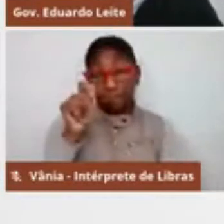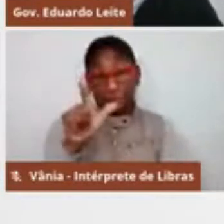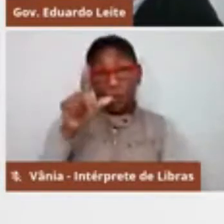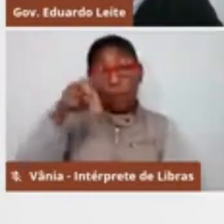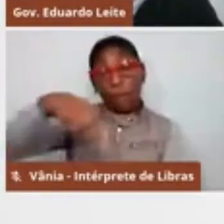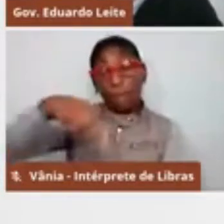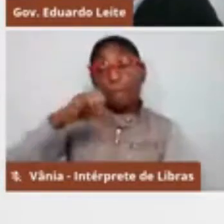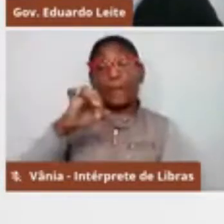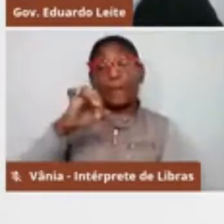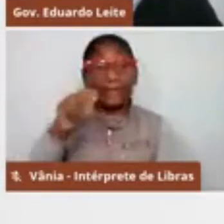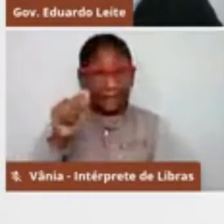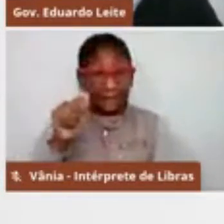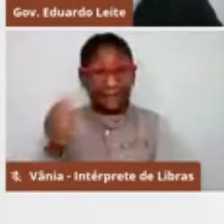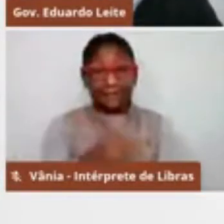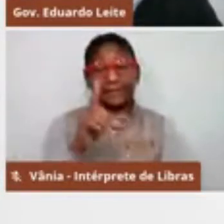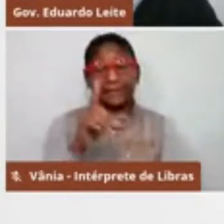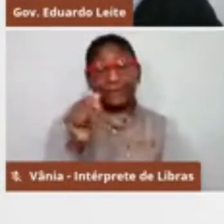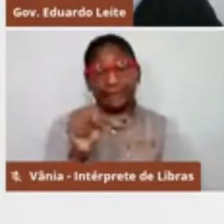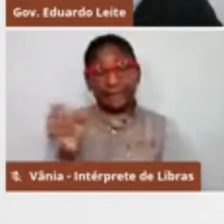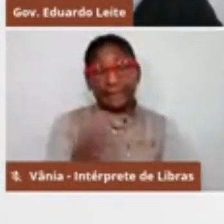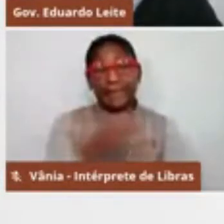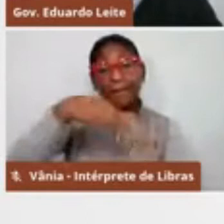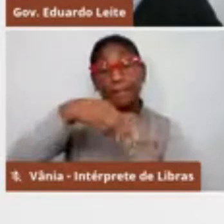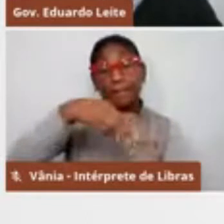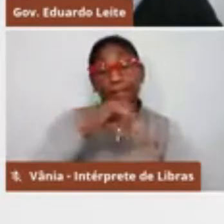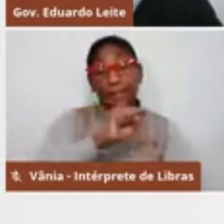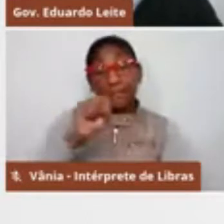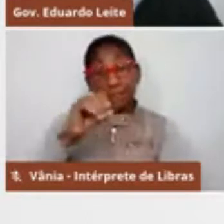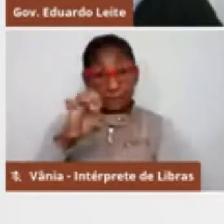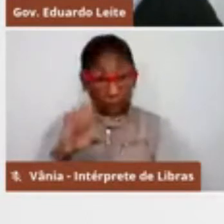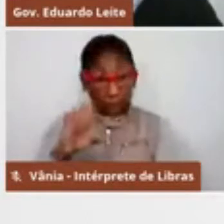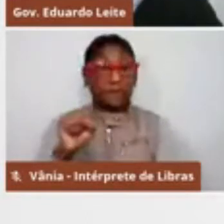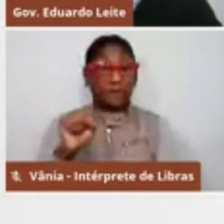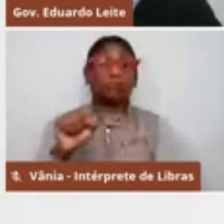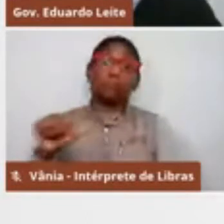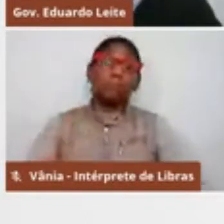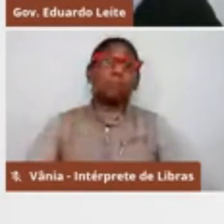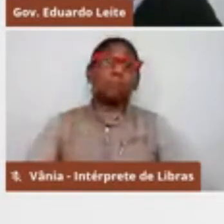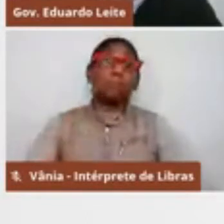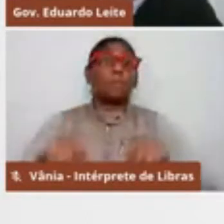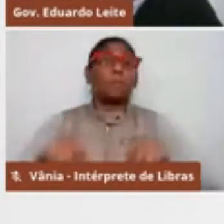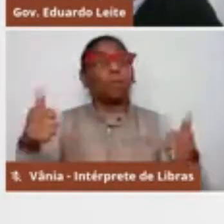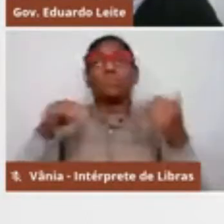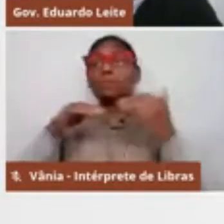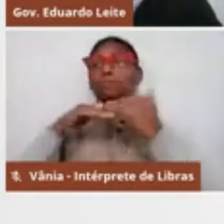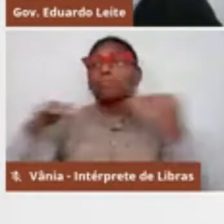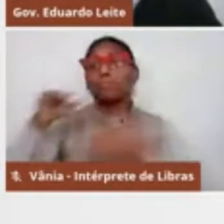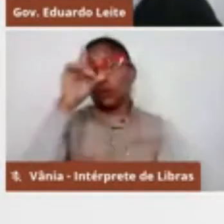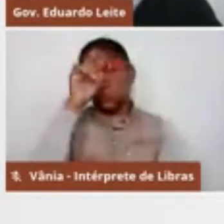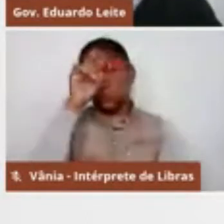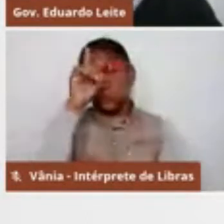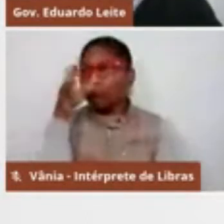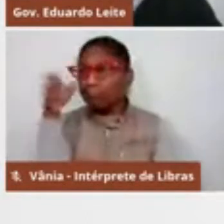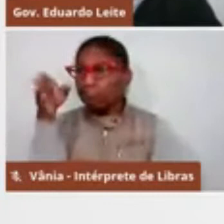nós observamos aqui dados importantes de melhoria, como, por exemplo, uma estabilização nas hospitalizações, né,